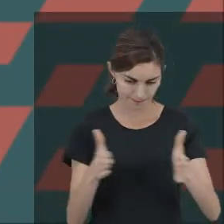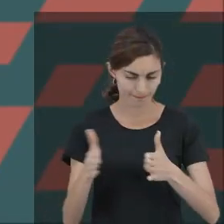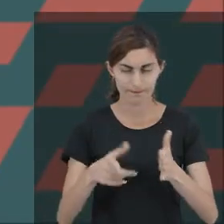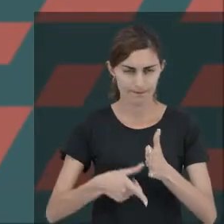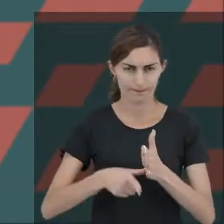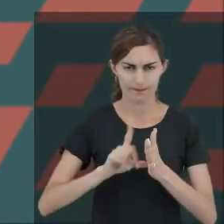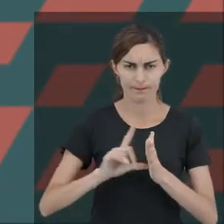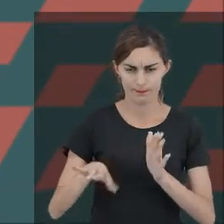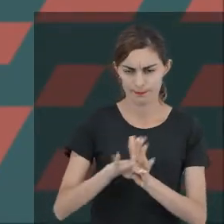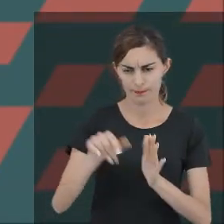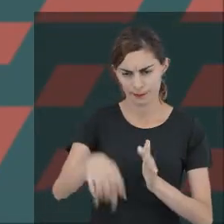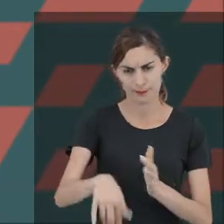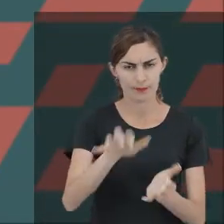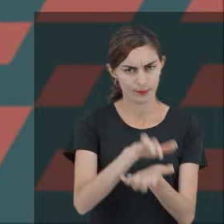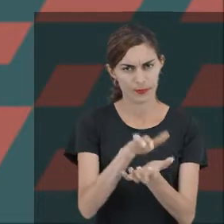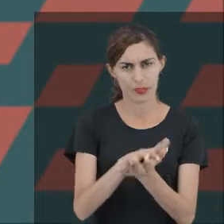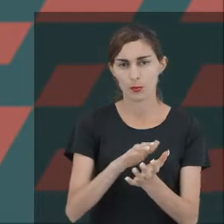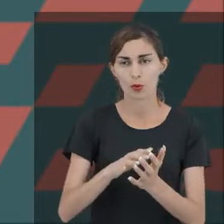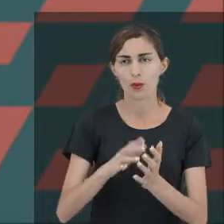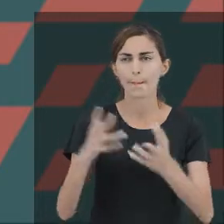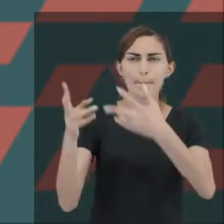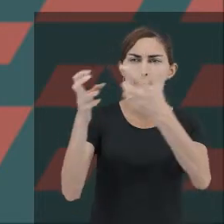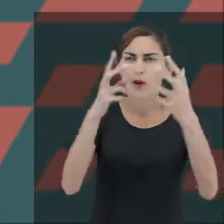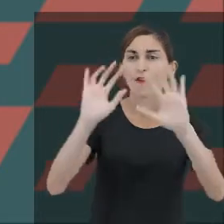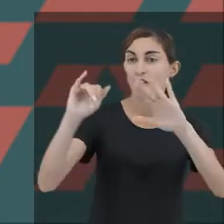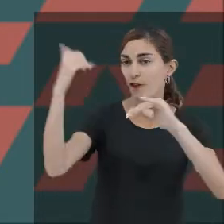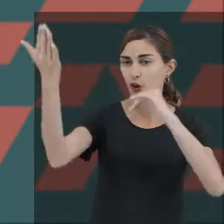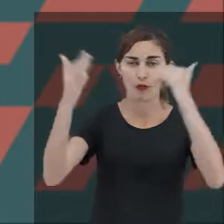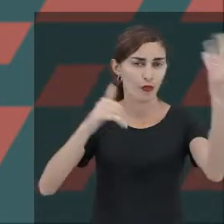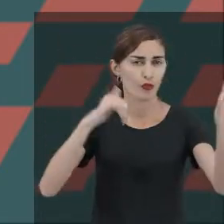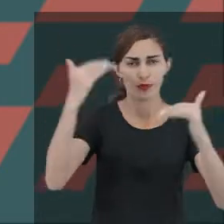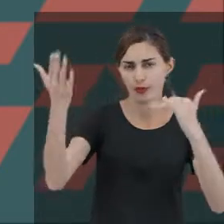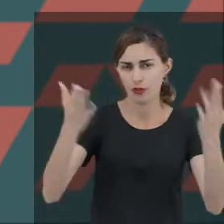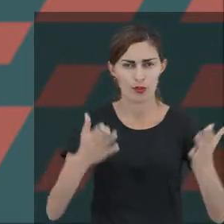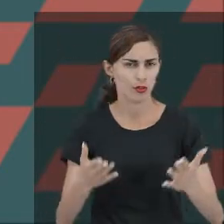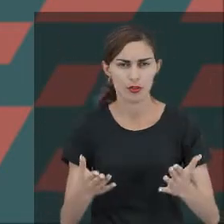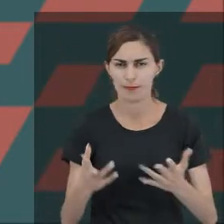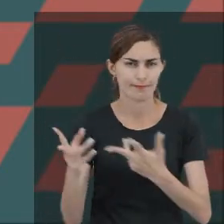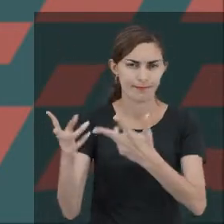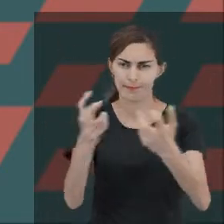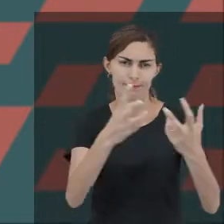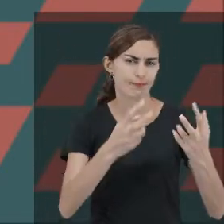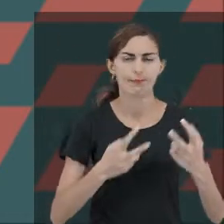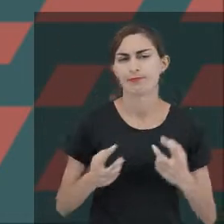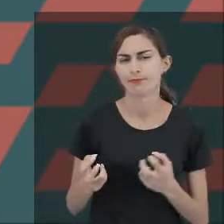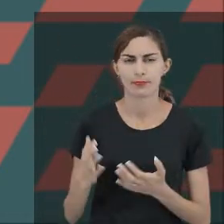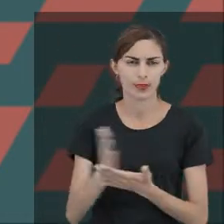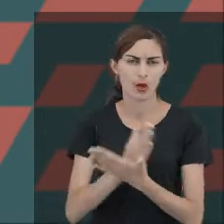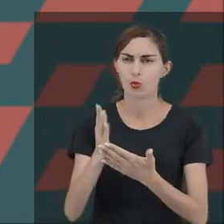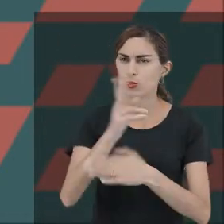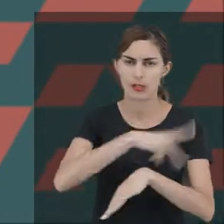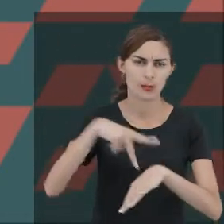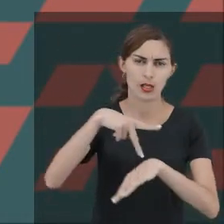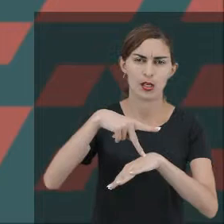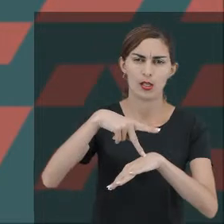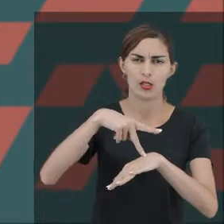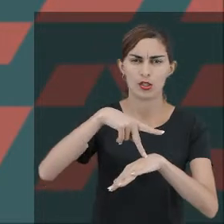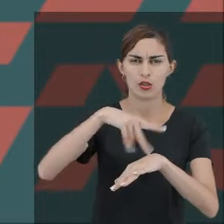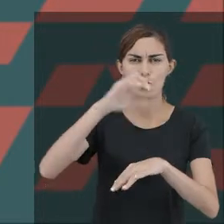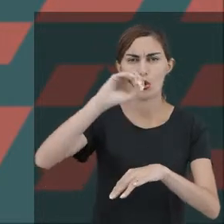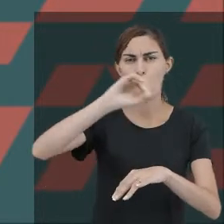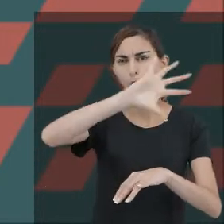Antes de chegar em Pernambuco, ele não era percebido fora das áreas endêmicas, né? Alguns países da Oceania,